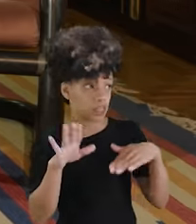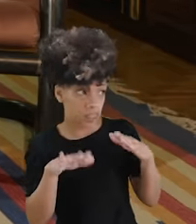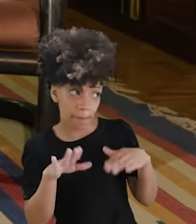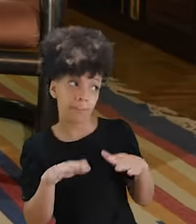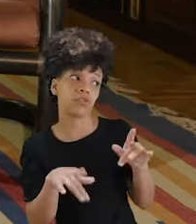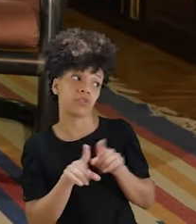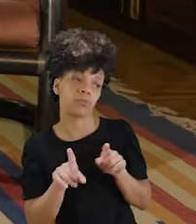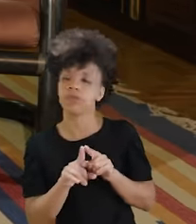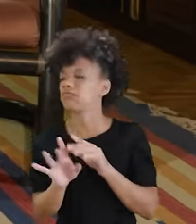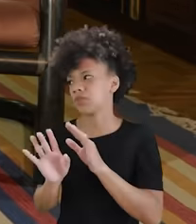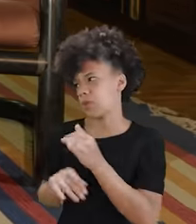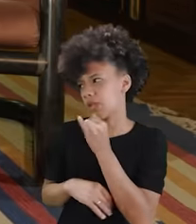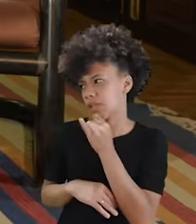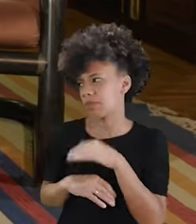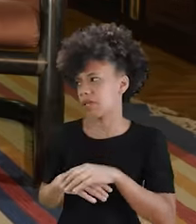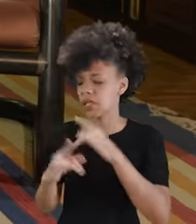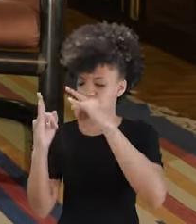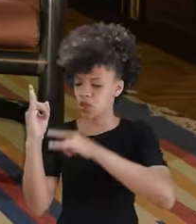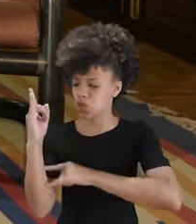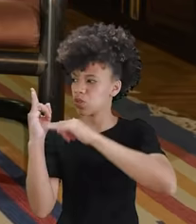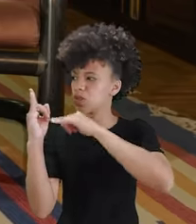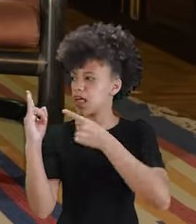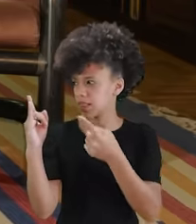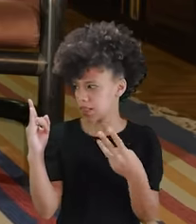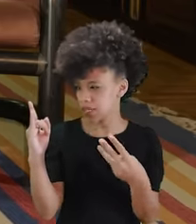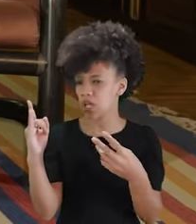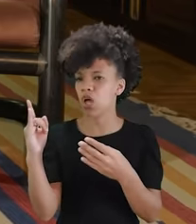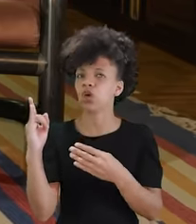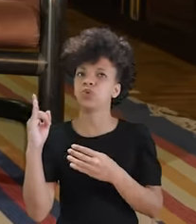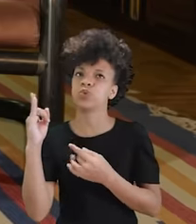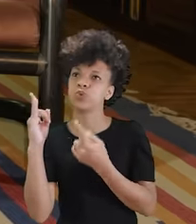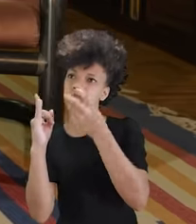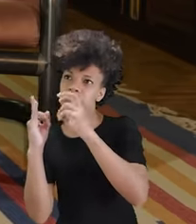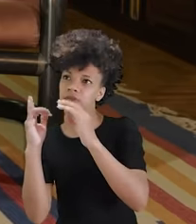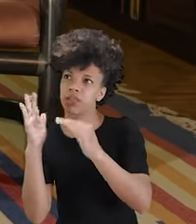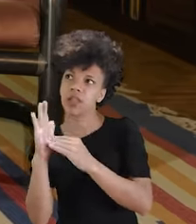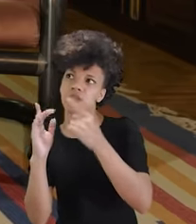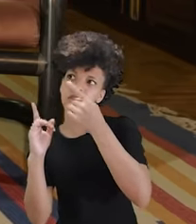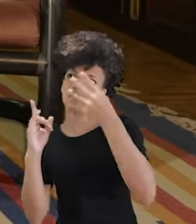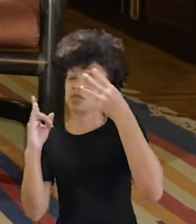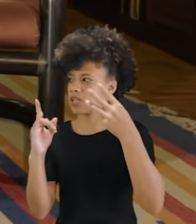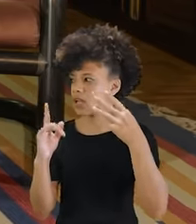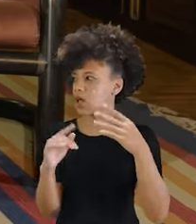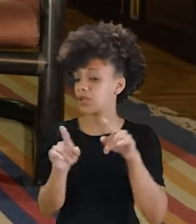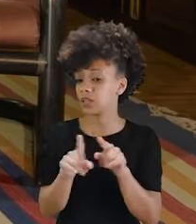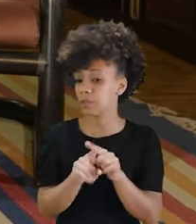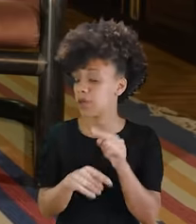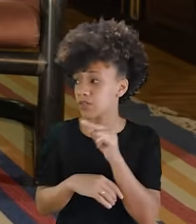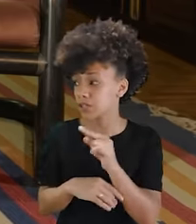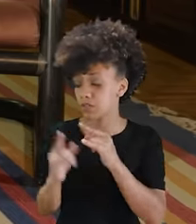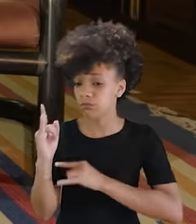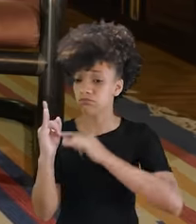da Independência sim tô dando um exemplo geralmente três algarismos do quinto ao décimo terceiro funciona para os passageiros